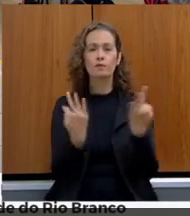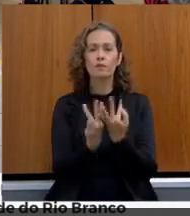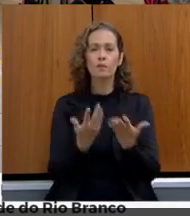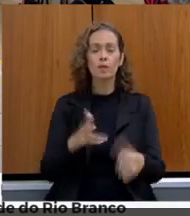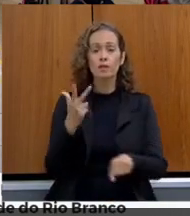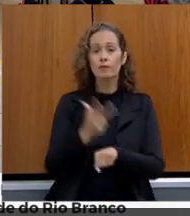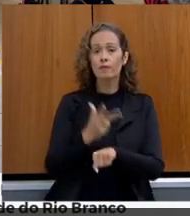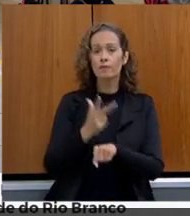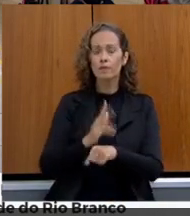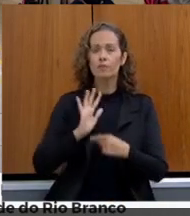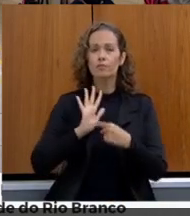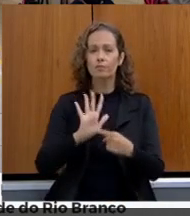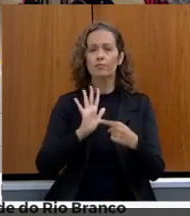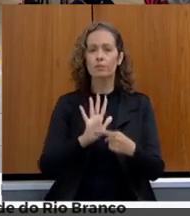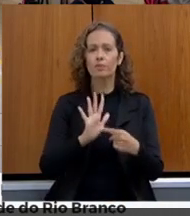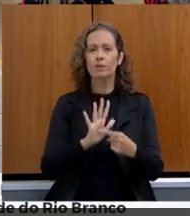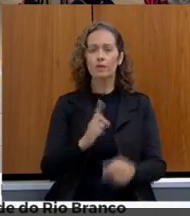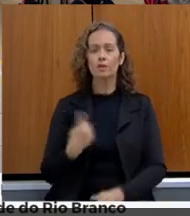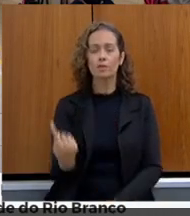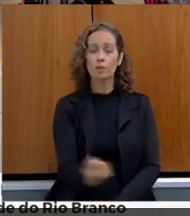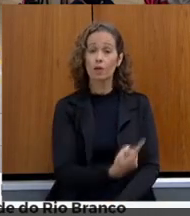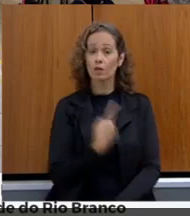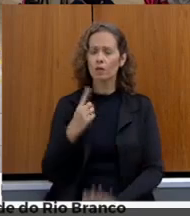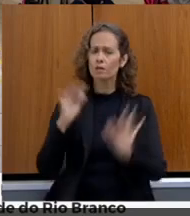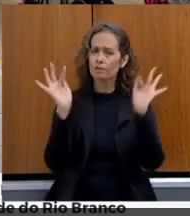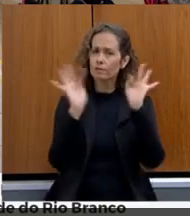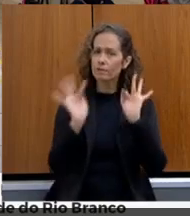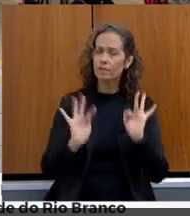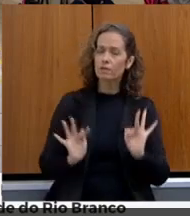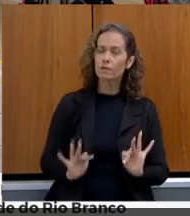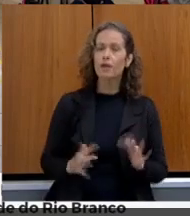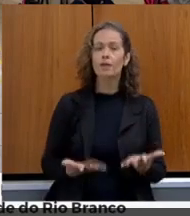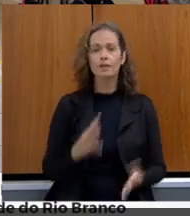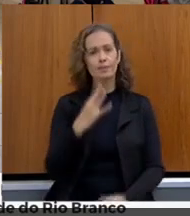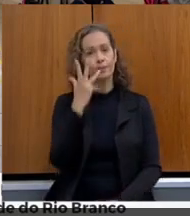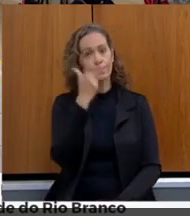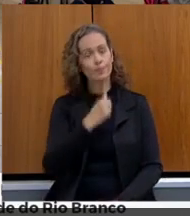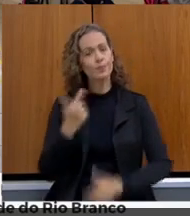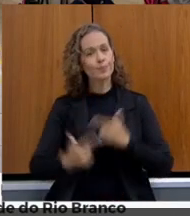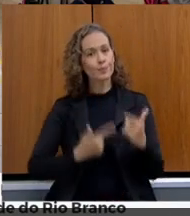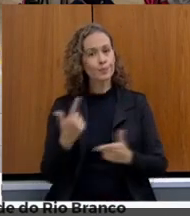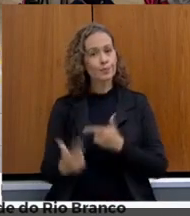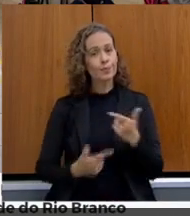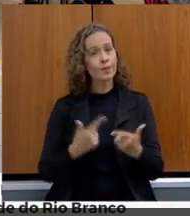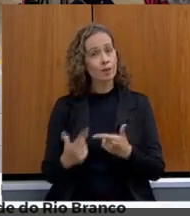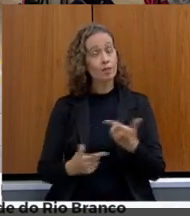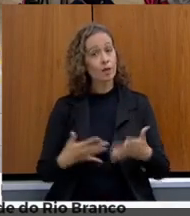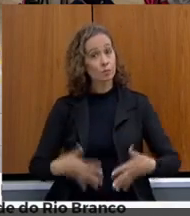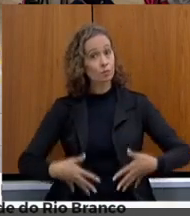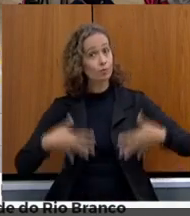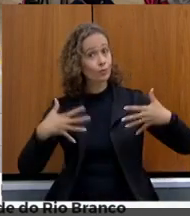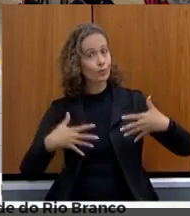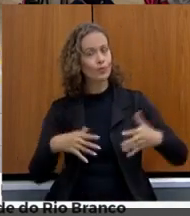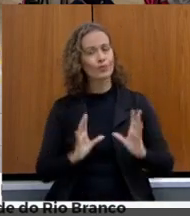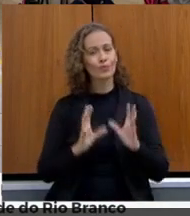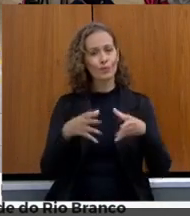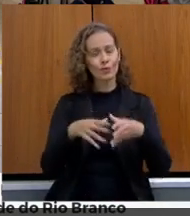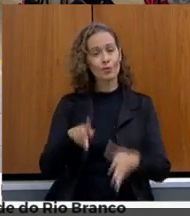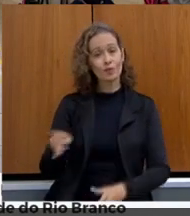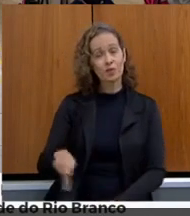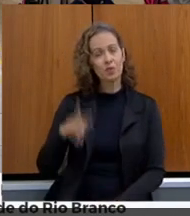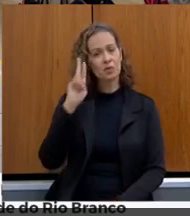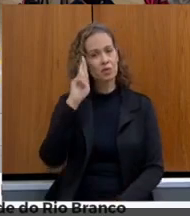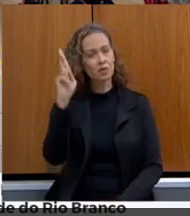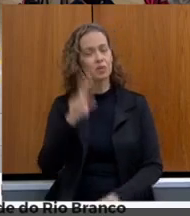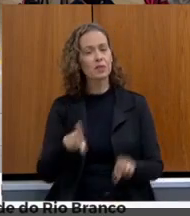vídeos para nós né Muito muito muito feliz e muito bonito esse trabalho do orgulho dos professores dos